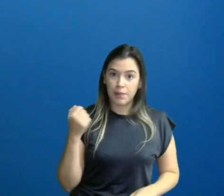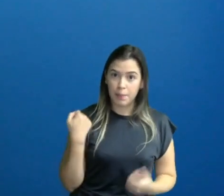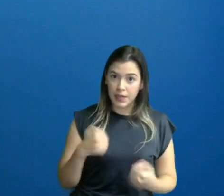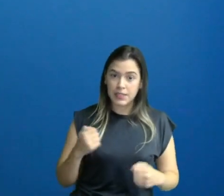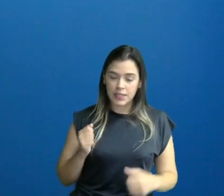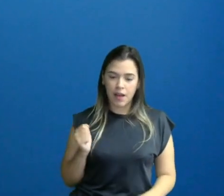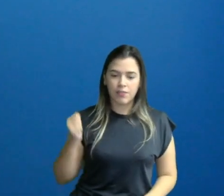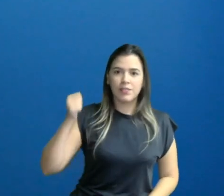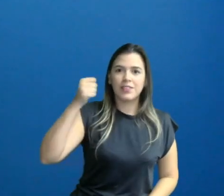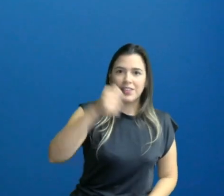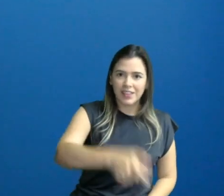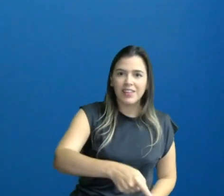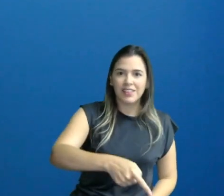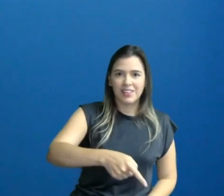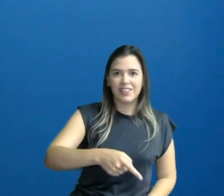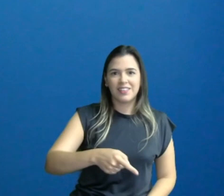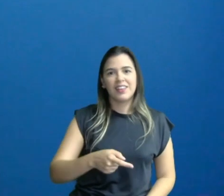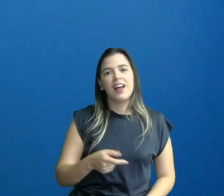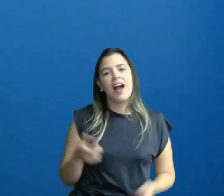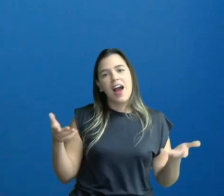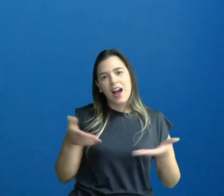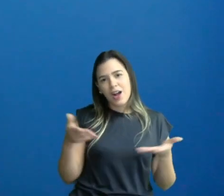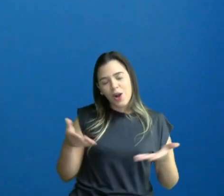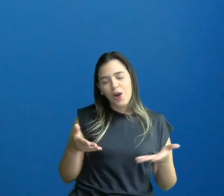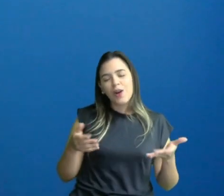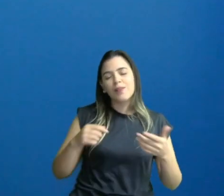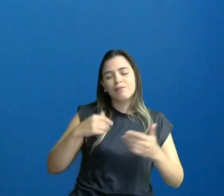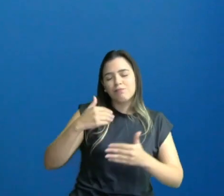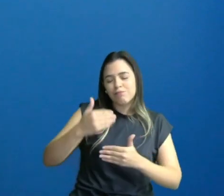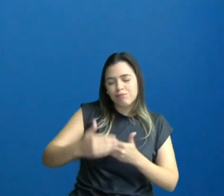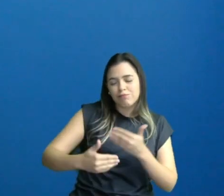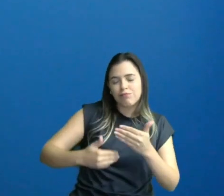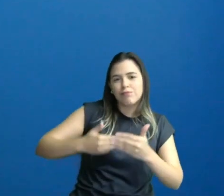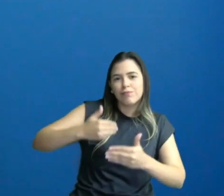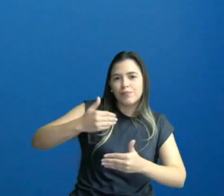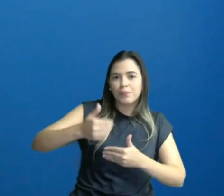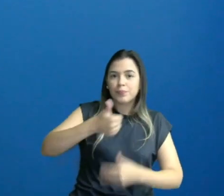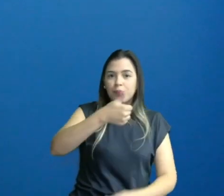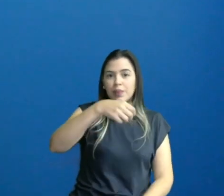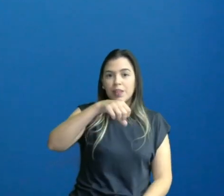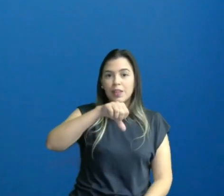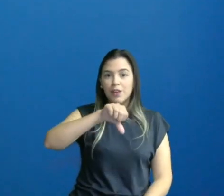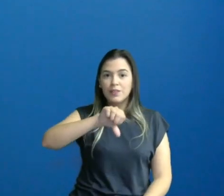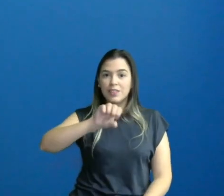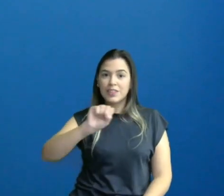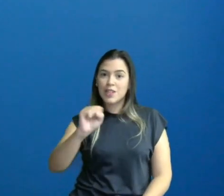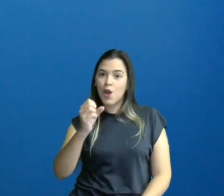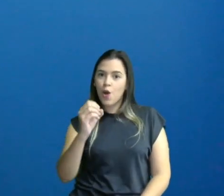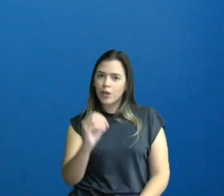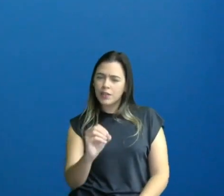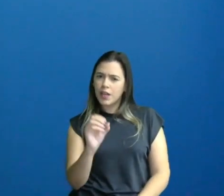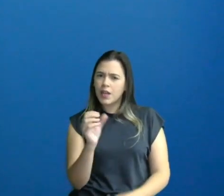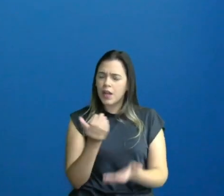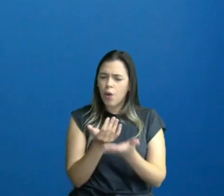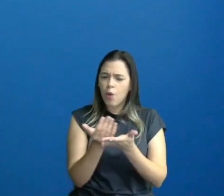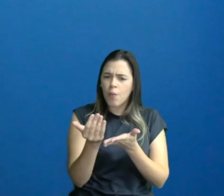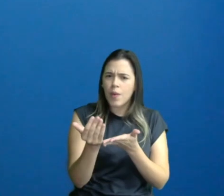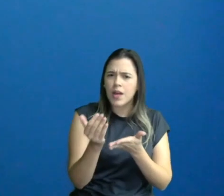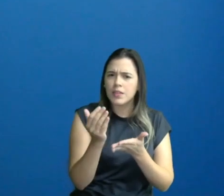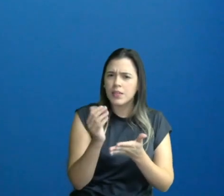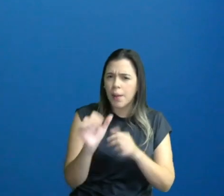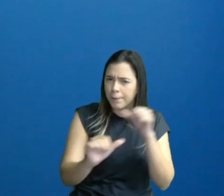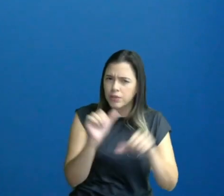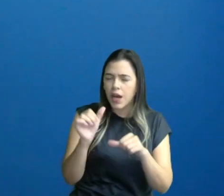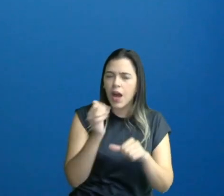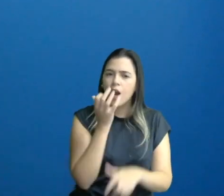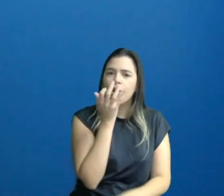remoto mas aí já começa a mudar a partir de 1980 você percebe já que tem algumas cores né